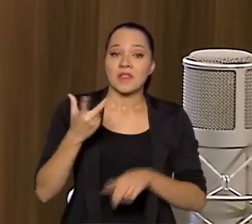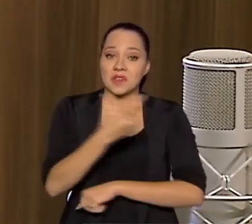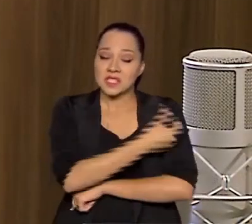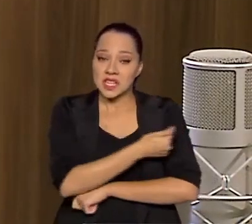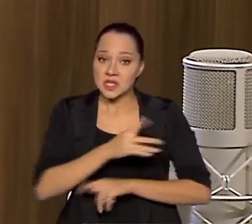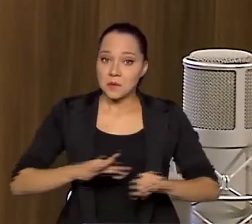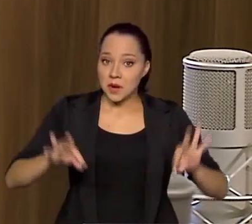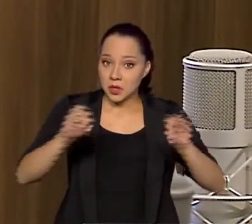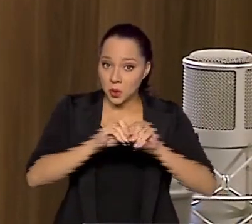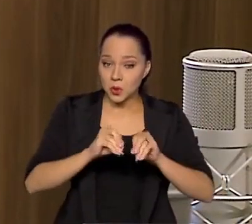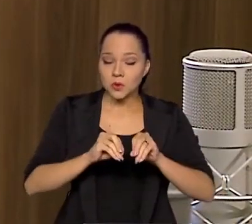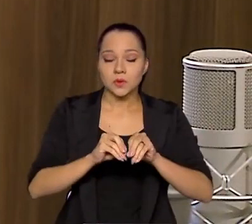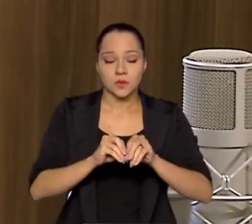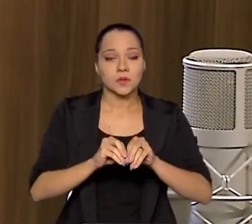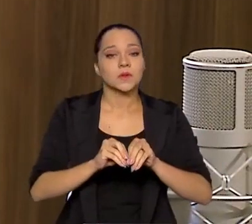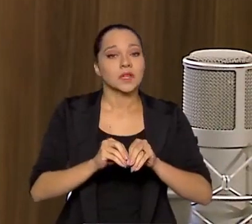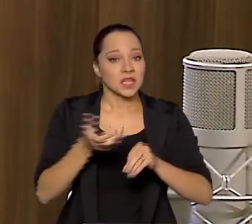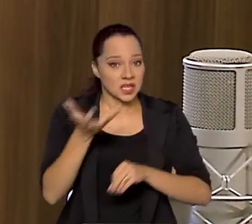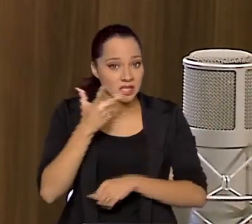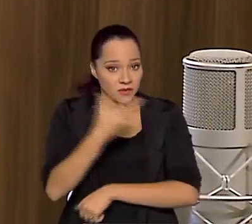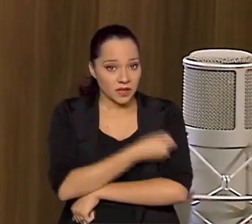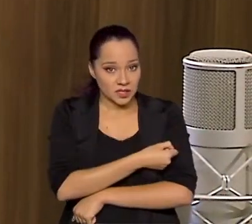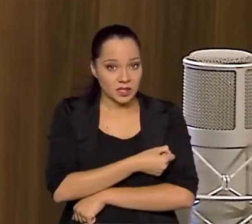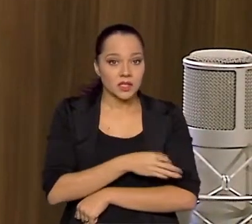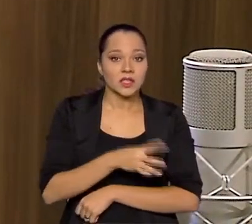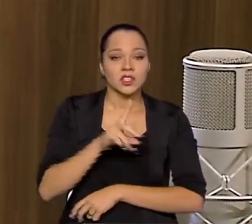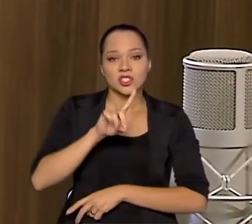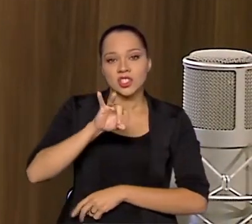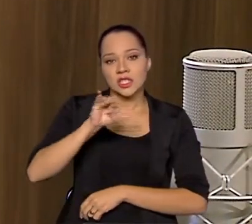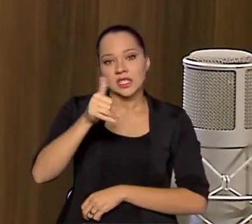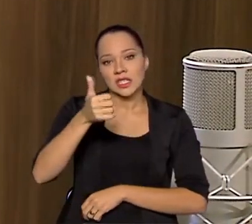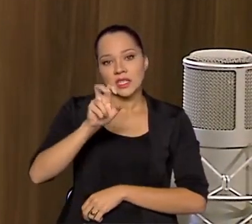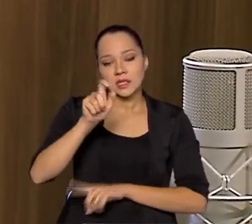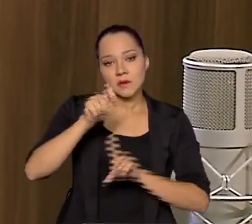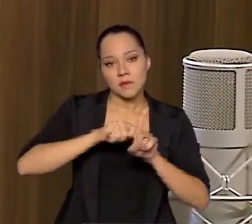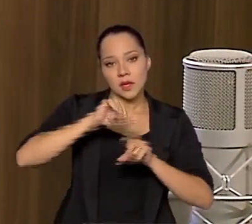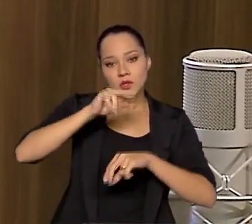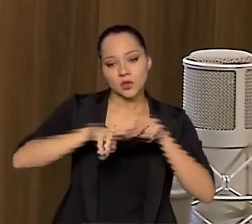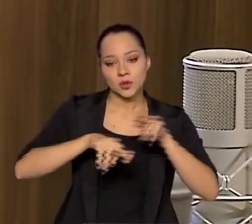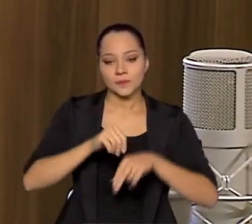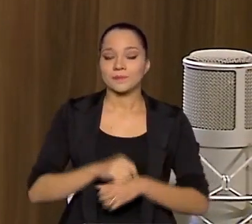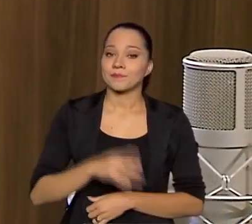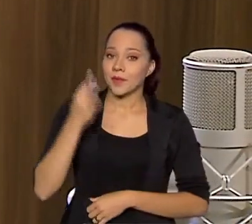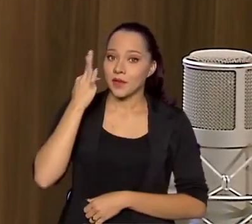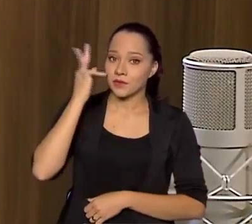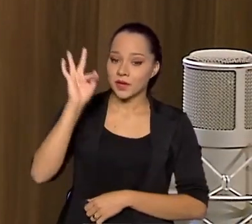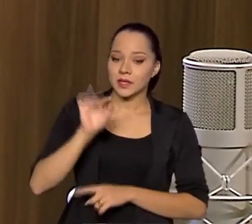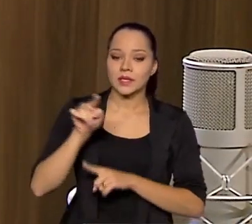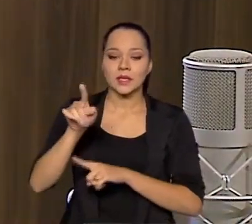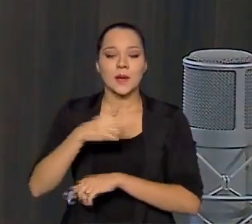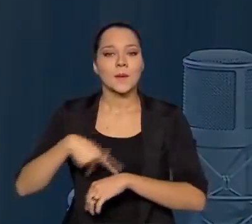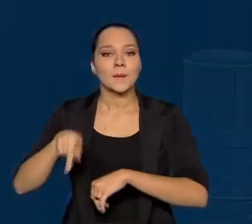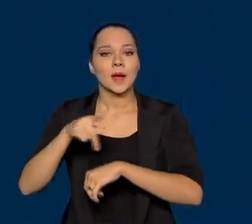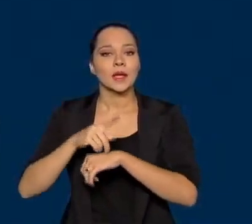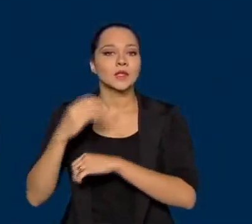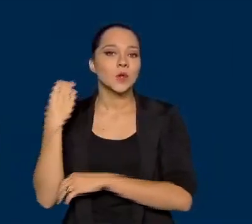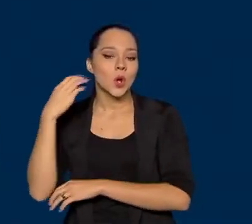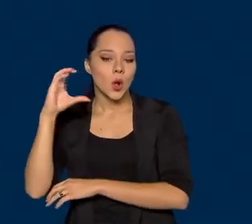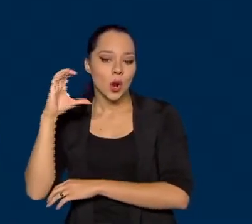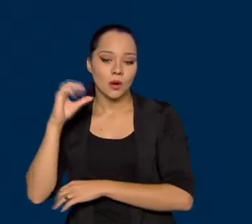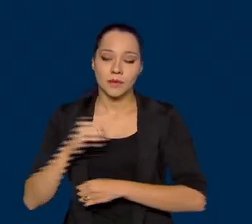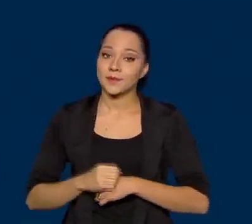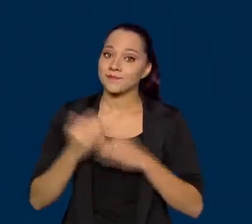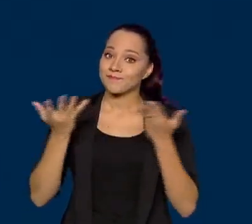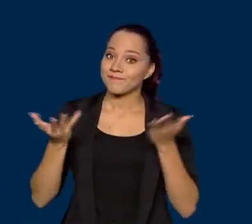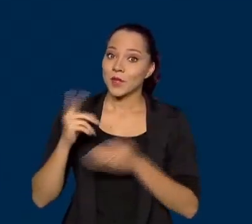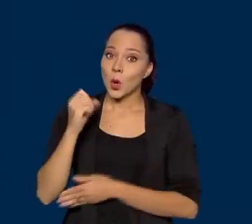vacinação seja aberta a todos os que quiserem a partir de 15 de junho. Da França, vamos até a Colômbia. O país é palco